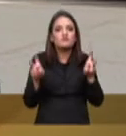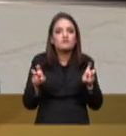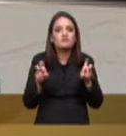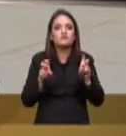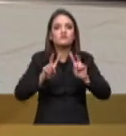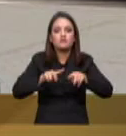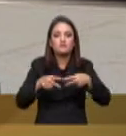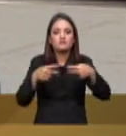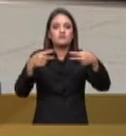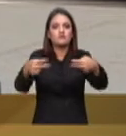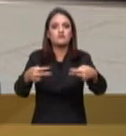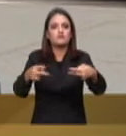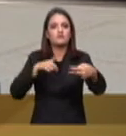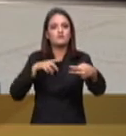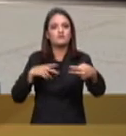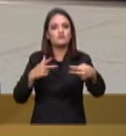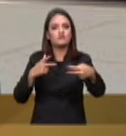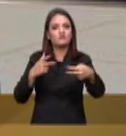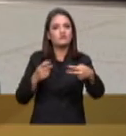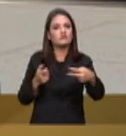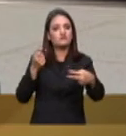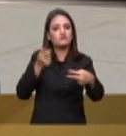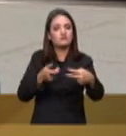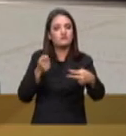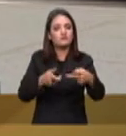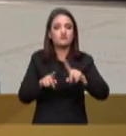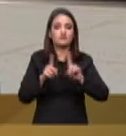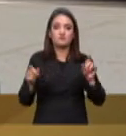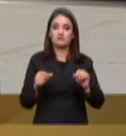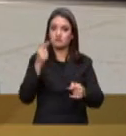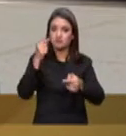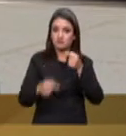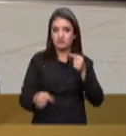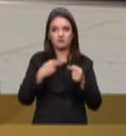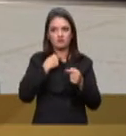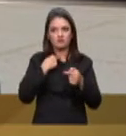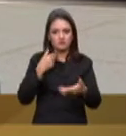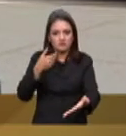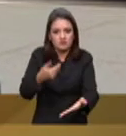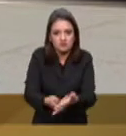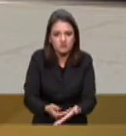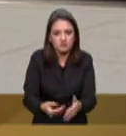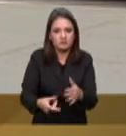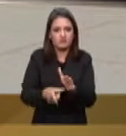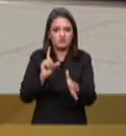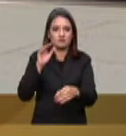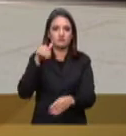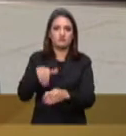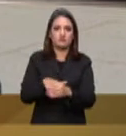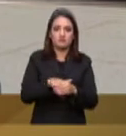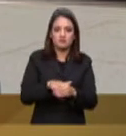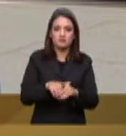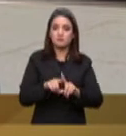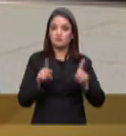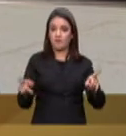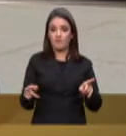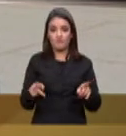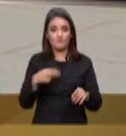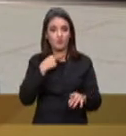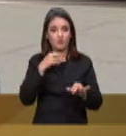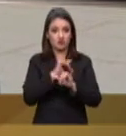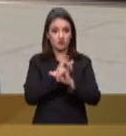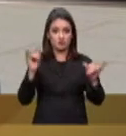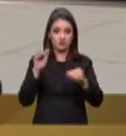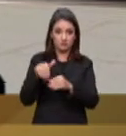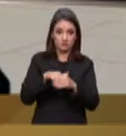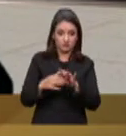patrocinados, mas sem que tal proibição se estendesse ao período pré-eleitoral, desde que não configurada a